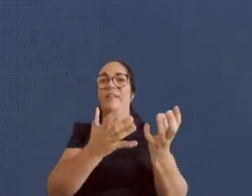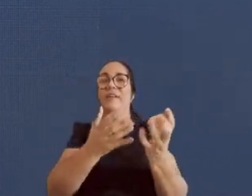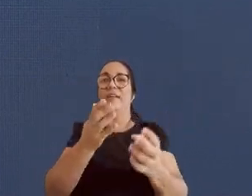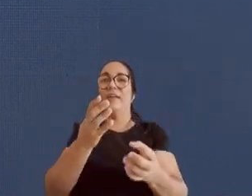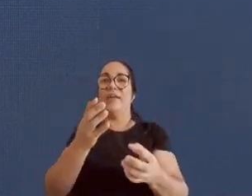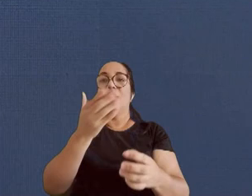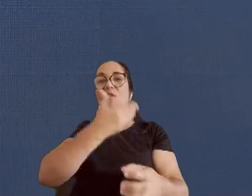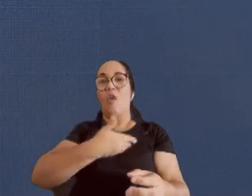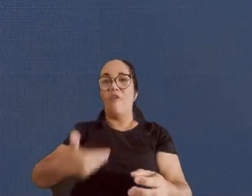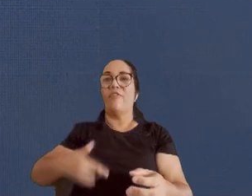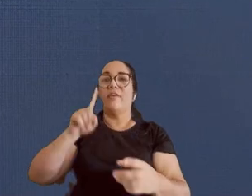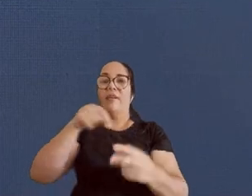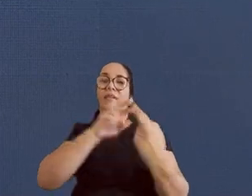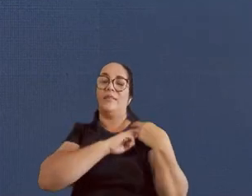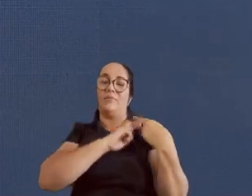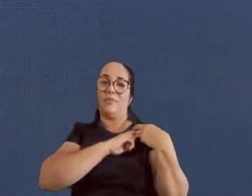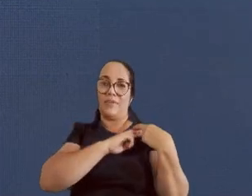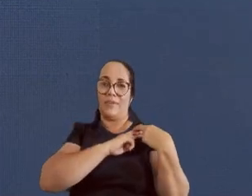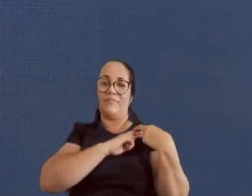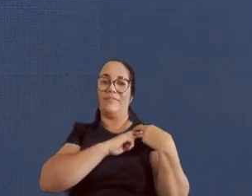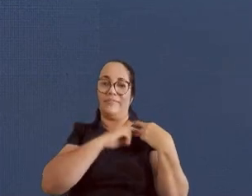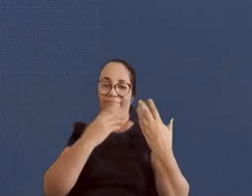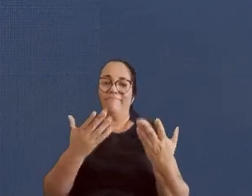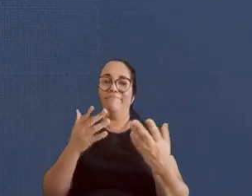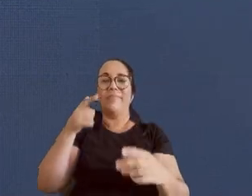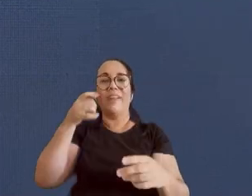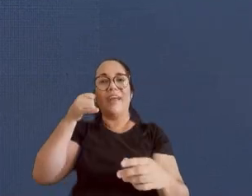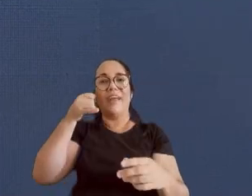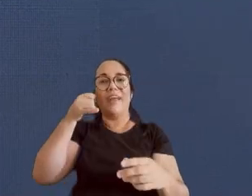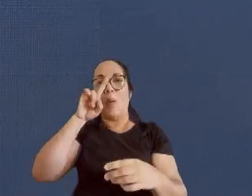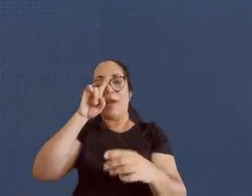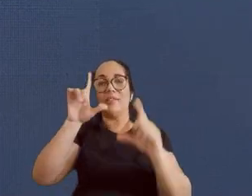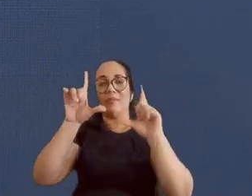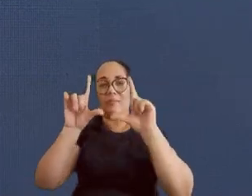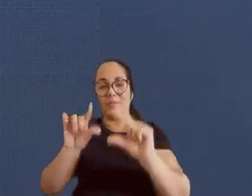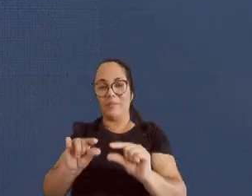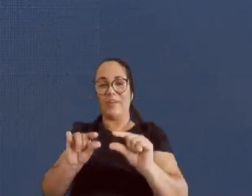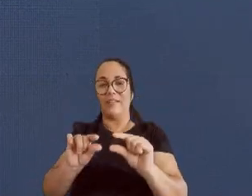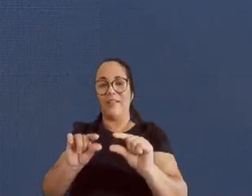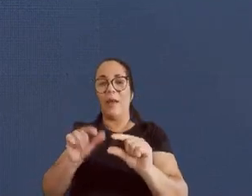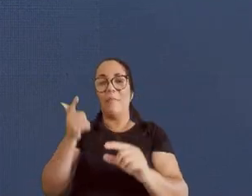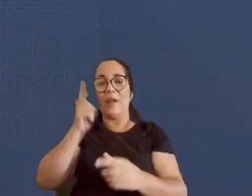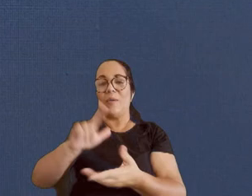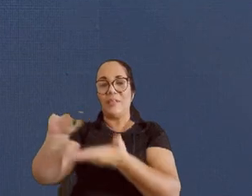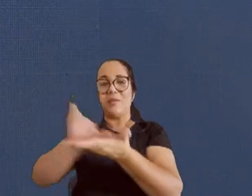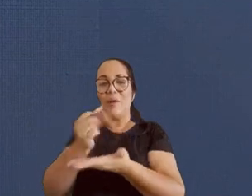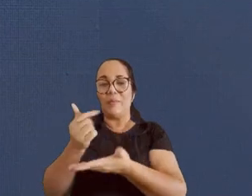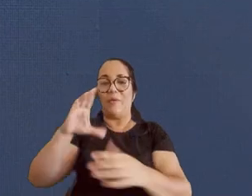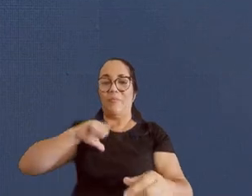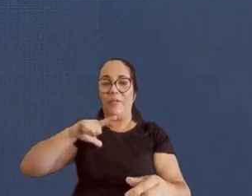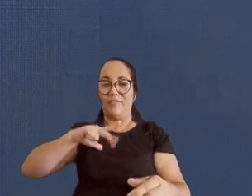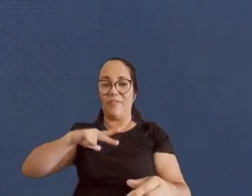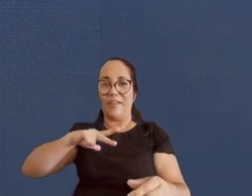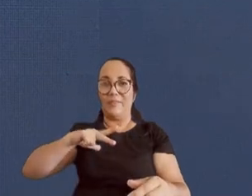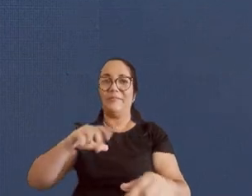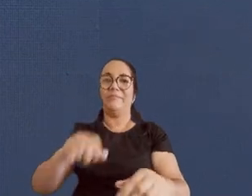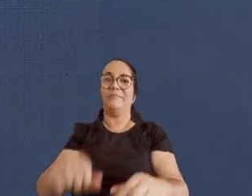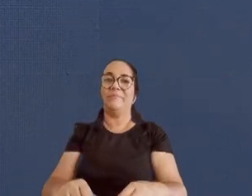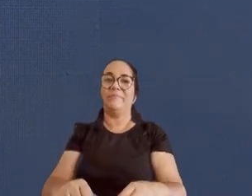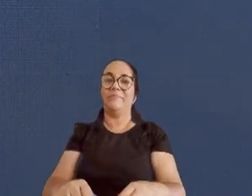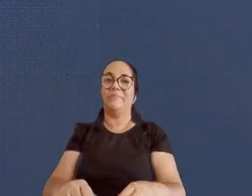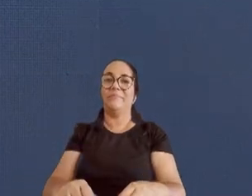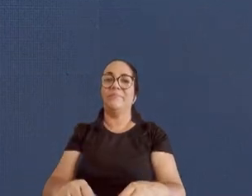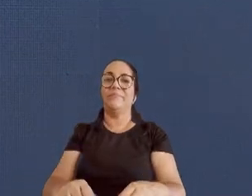auxiliar na eliminação do risco que talvez até afugente muitas vezes o capital privado muito legal a gente vê uma